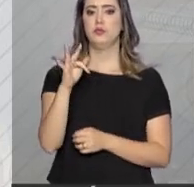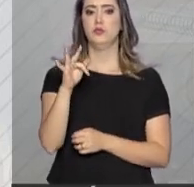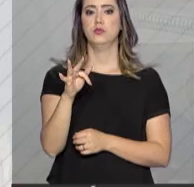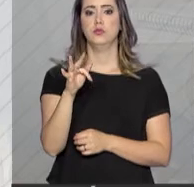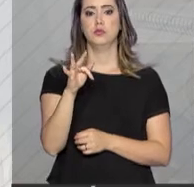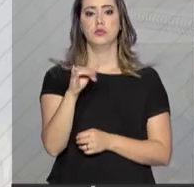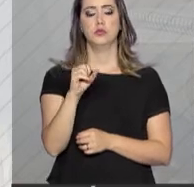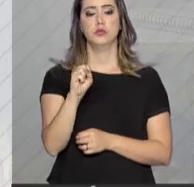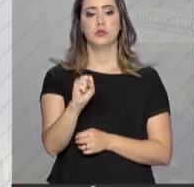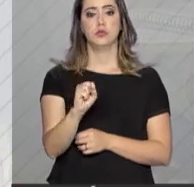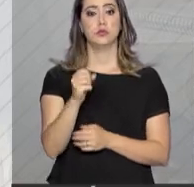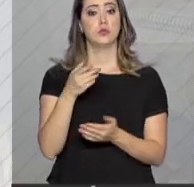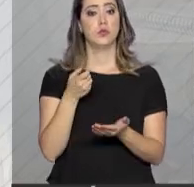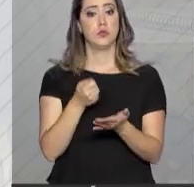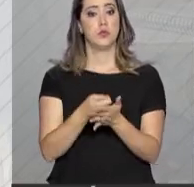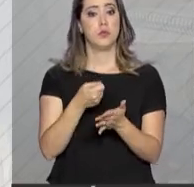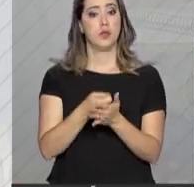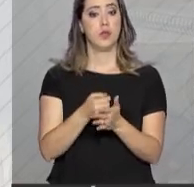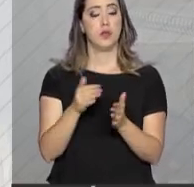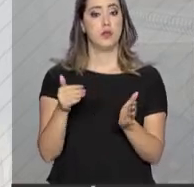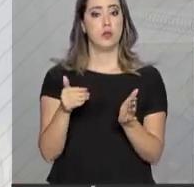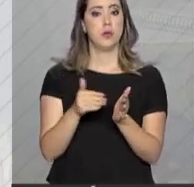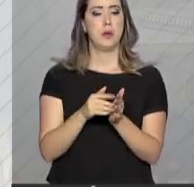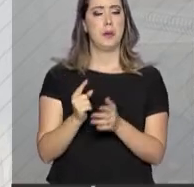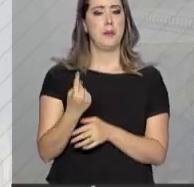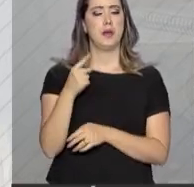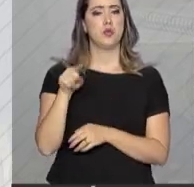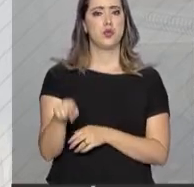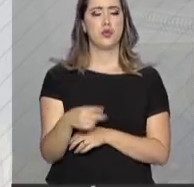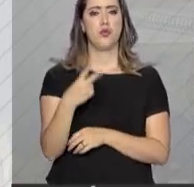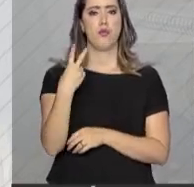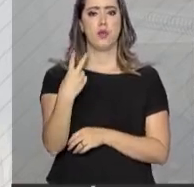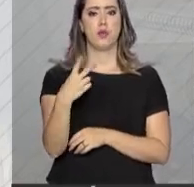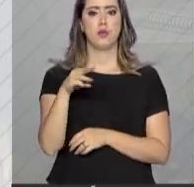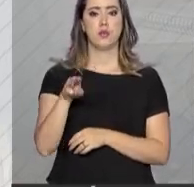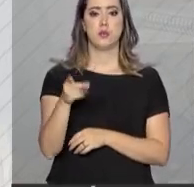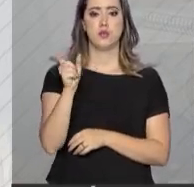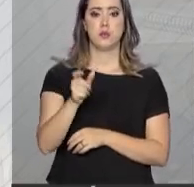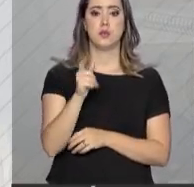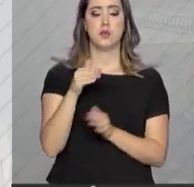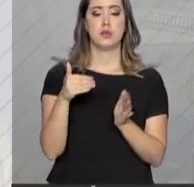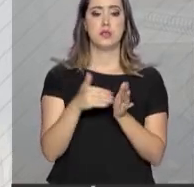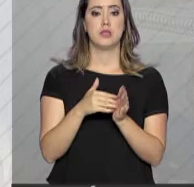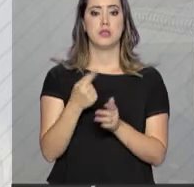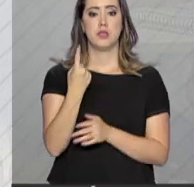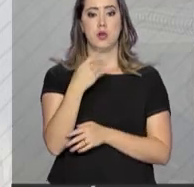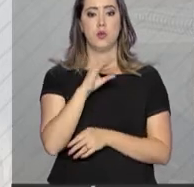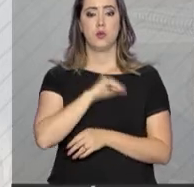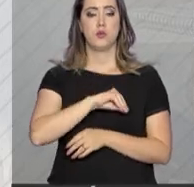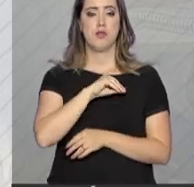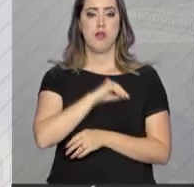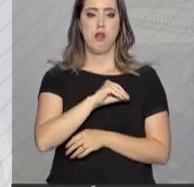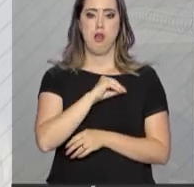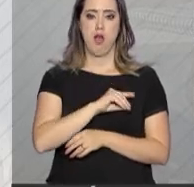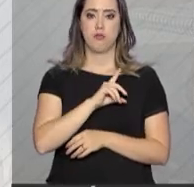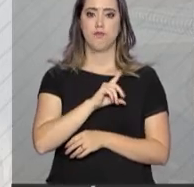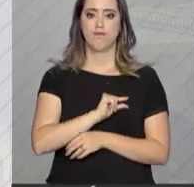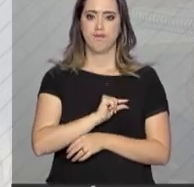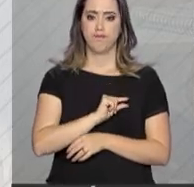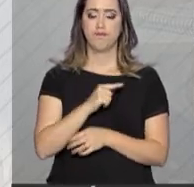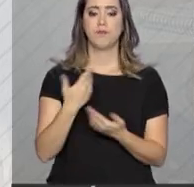para o ensino superior atendeu a mais de um milhão de pessoas com renda máxima de um salário mínimo ainda quanto à